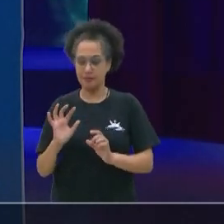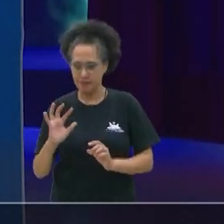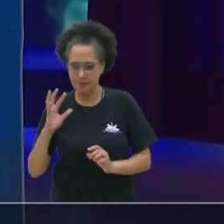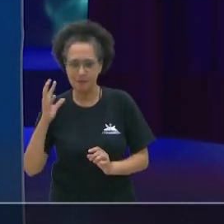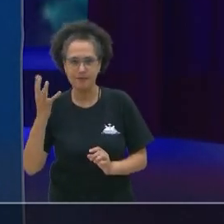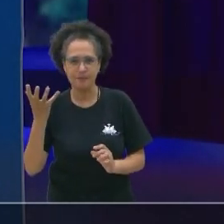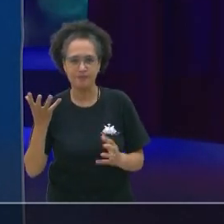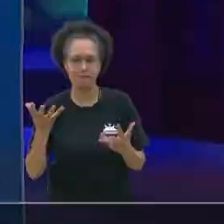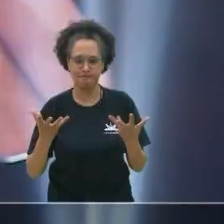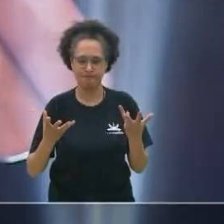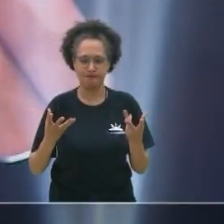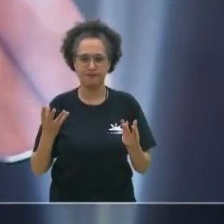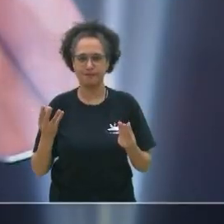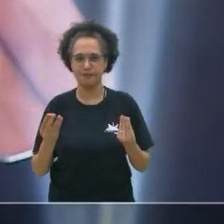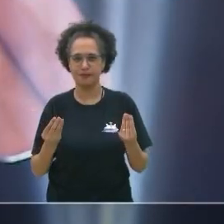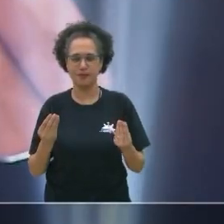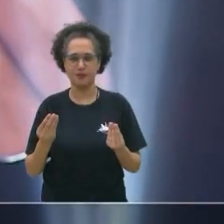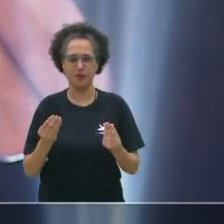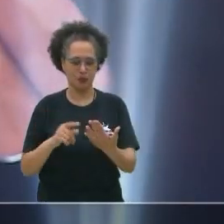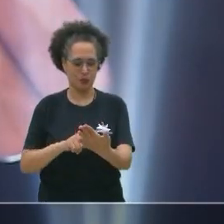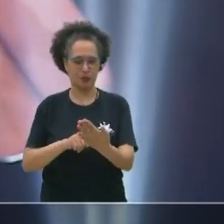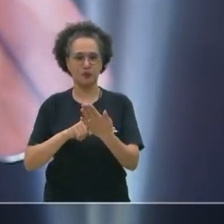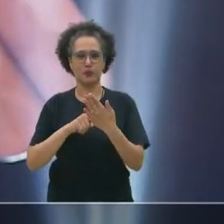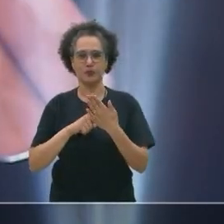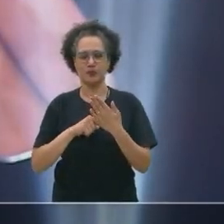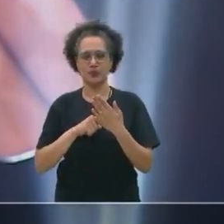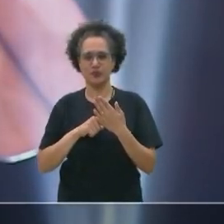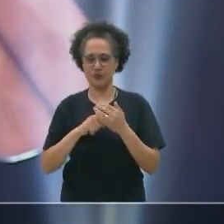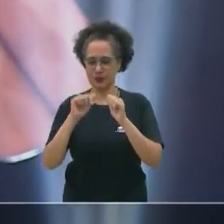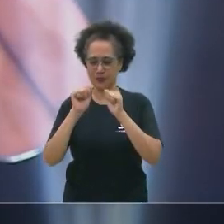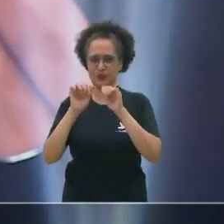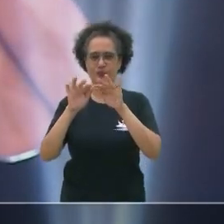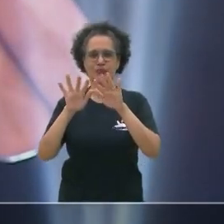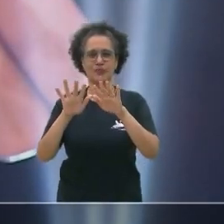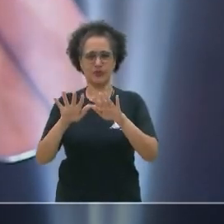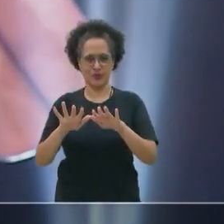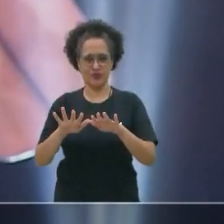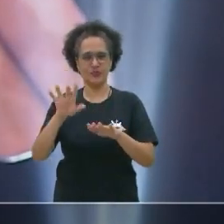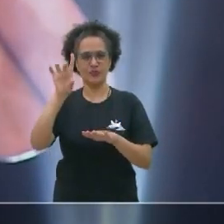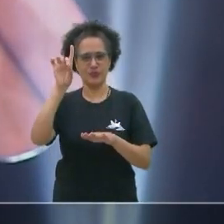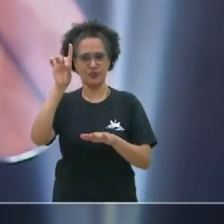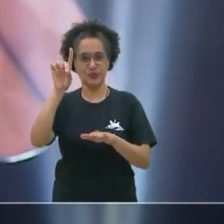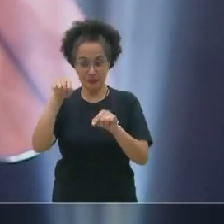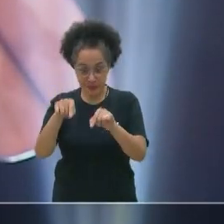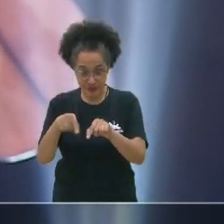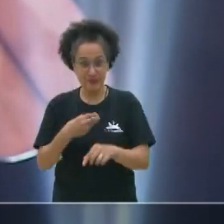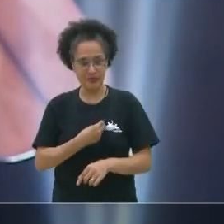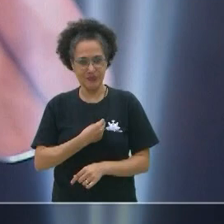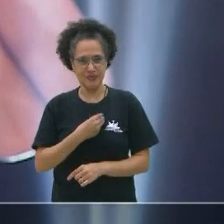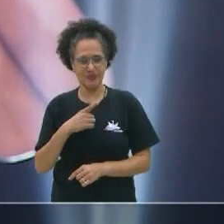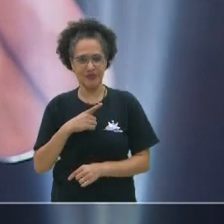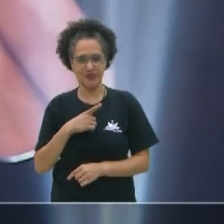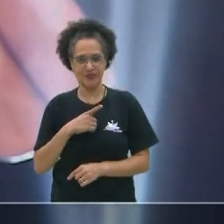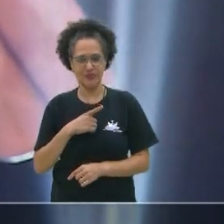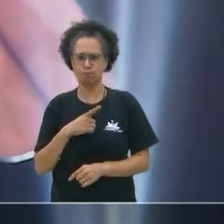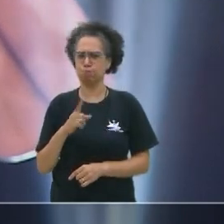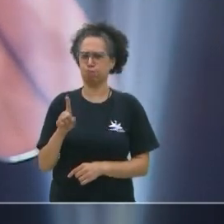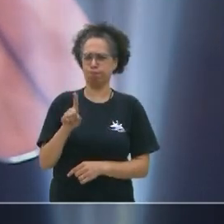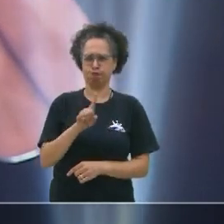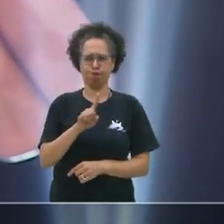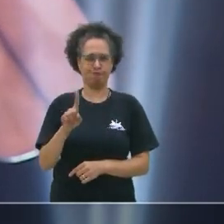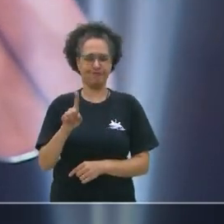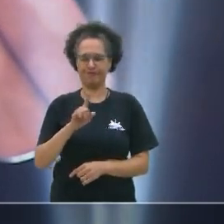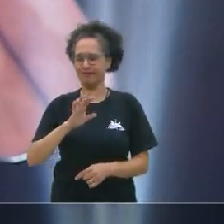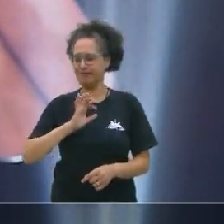situação que mostrou a graça de Deus agindo ali. Não foi o padre que